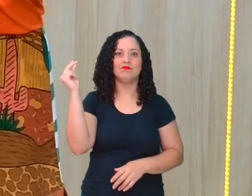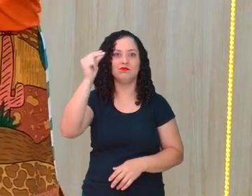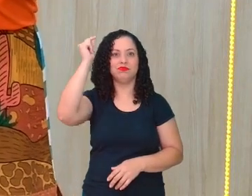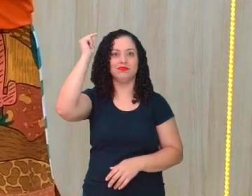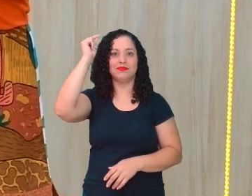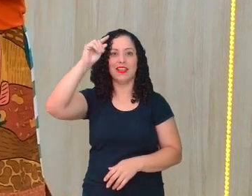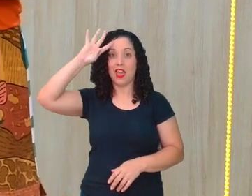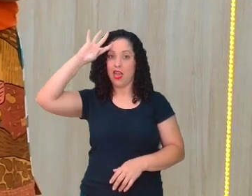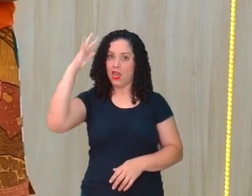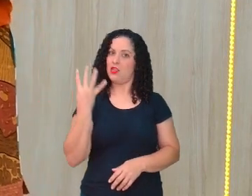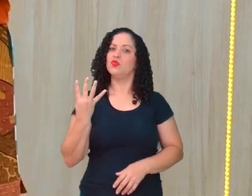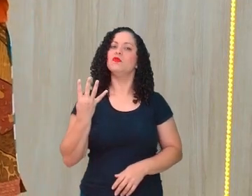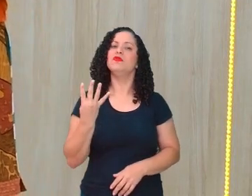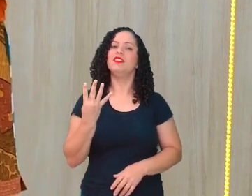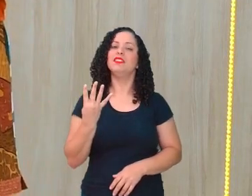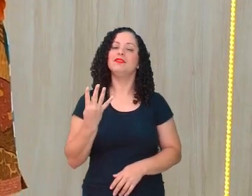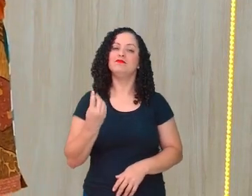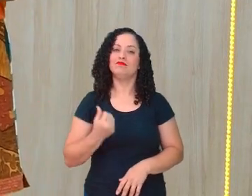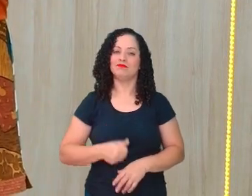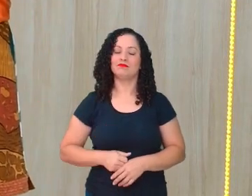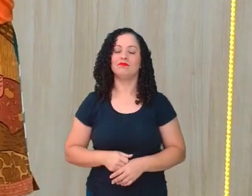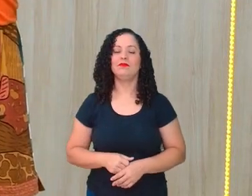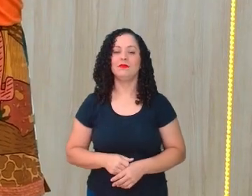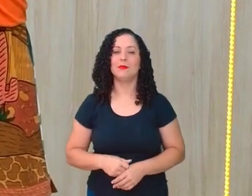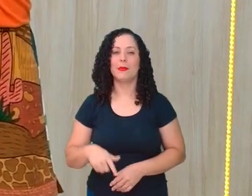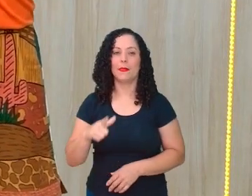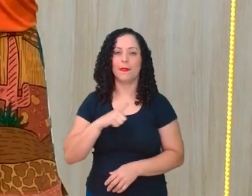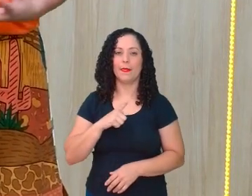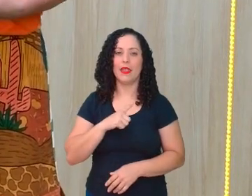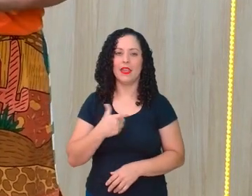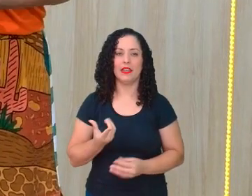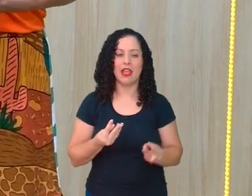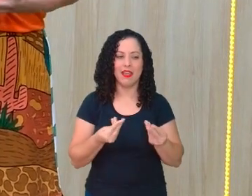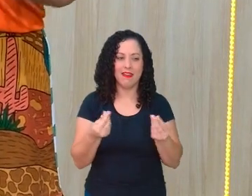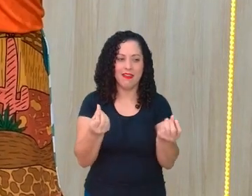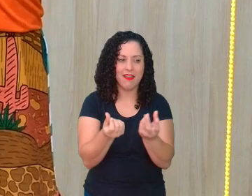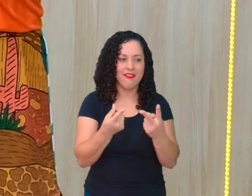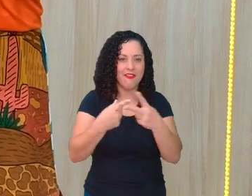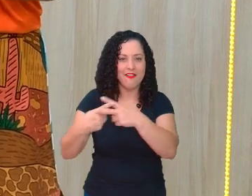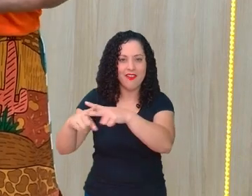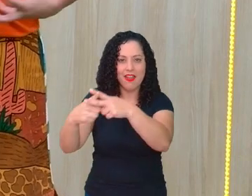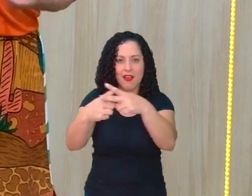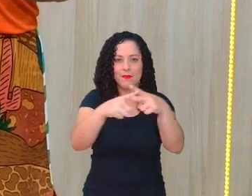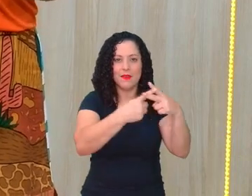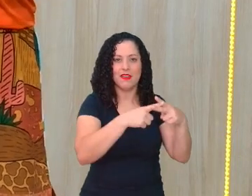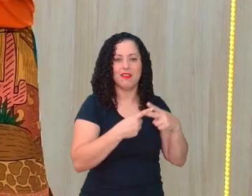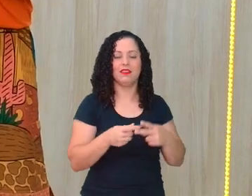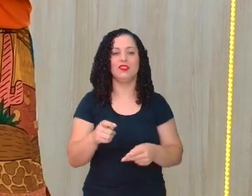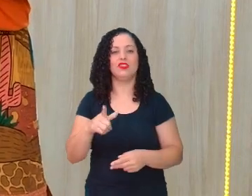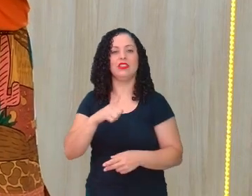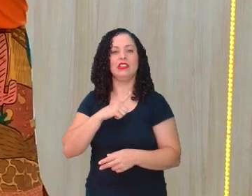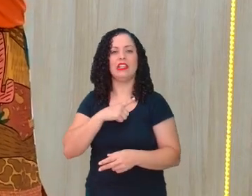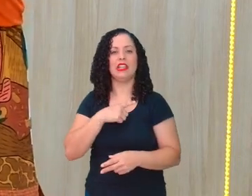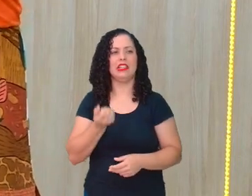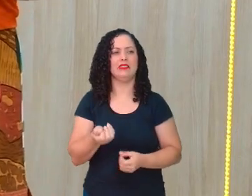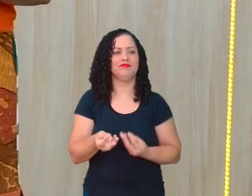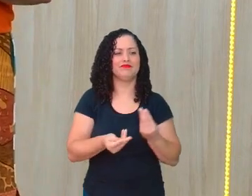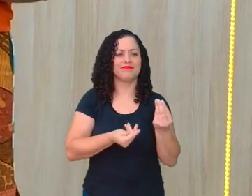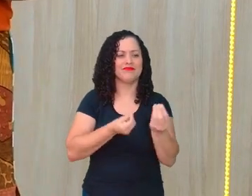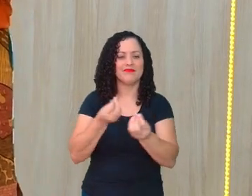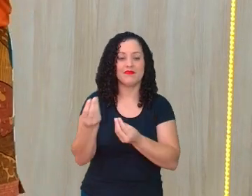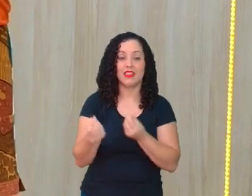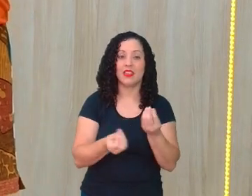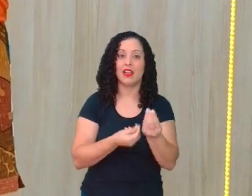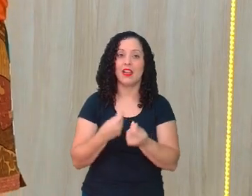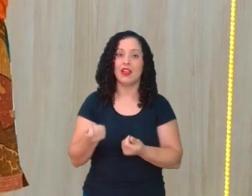de resolver aquilo. Você ter ferramentas, né, meios, sejam novos ou não,